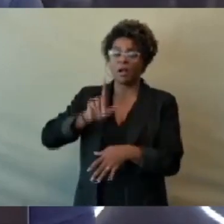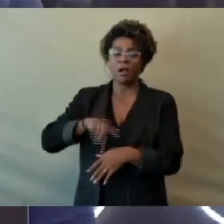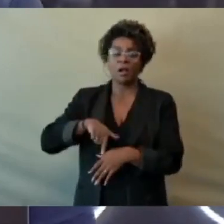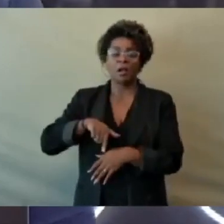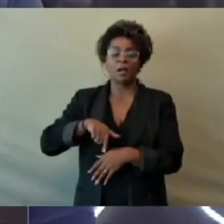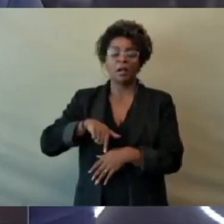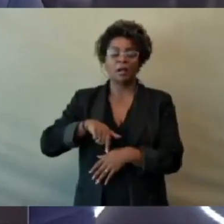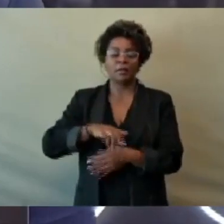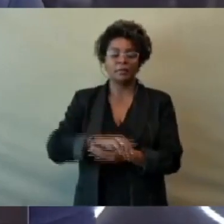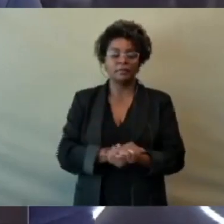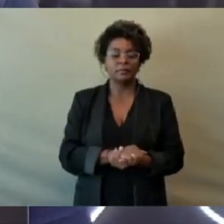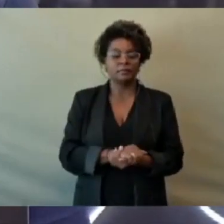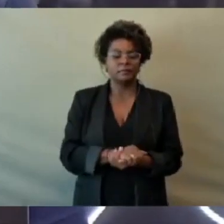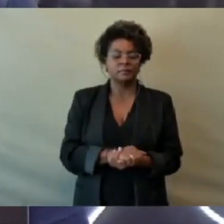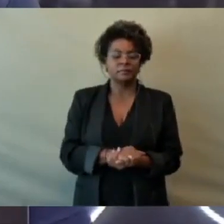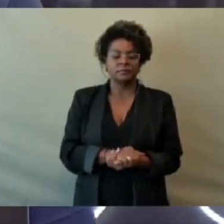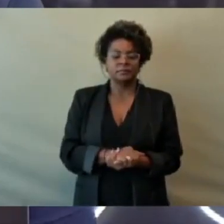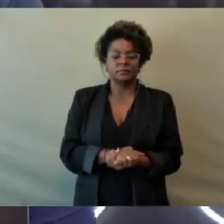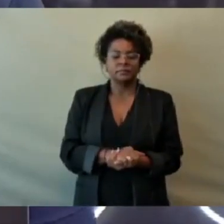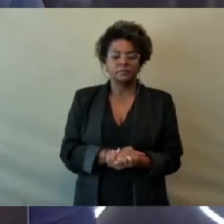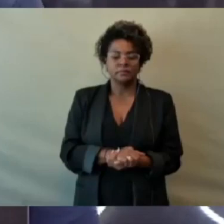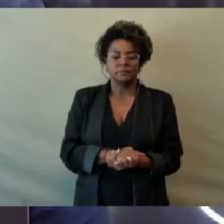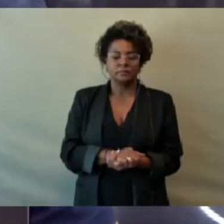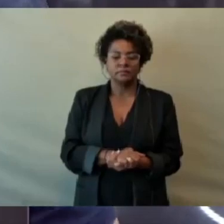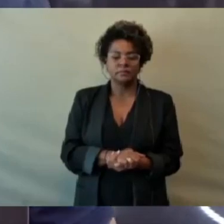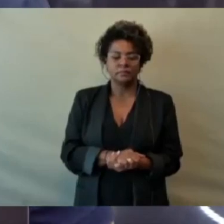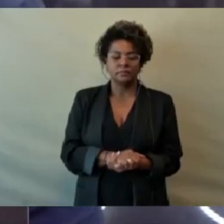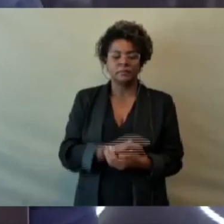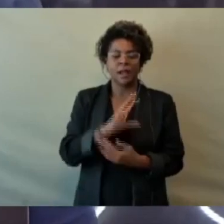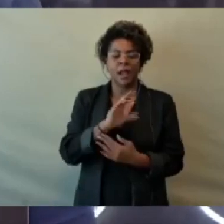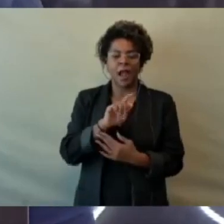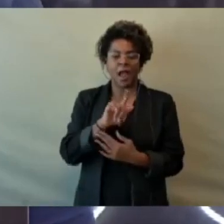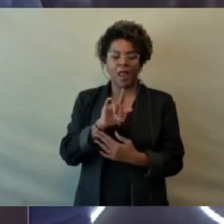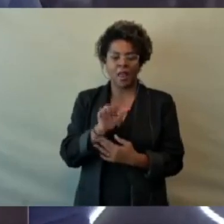deixa eu ver aqui Carla Giacomini